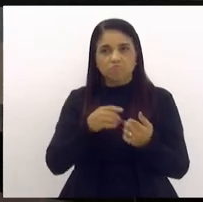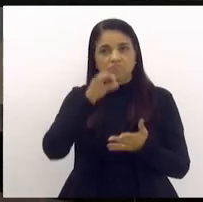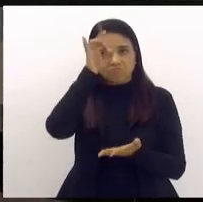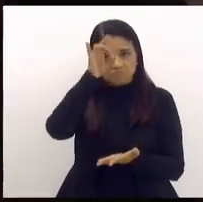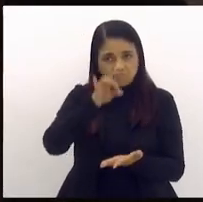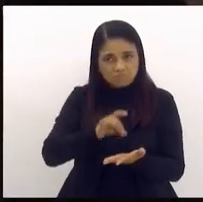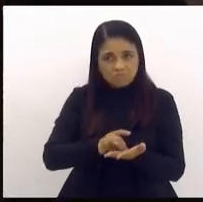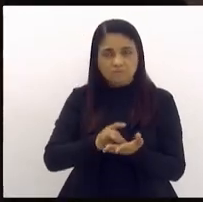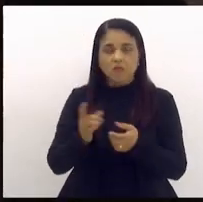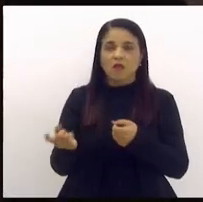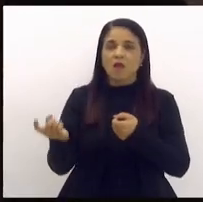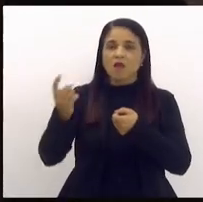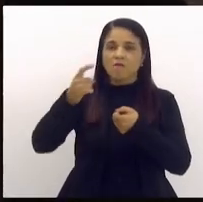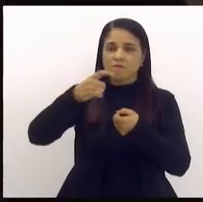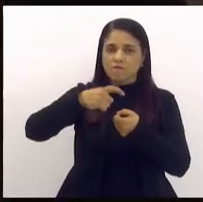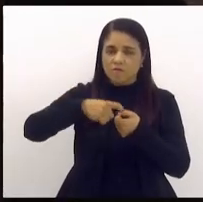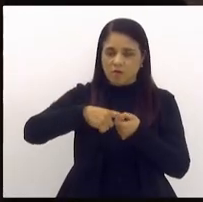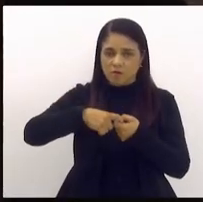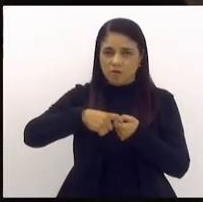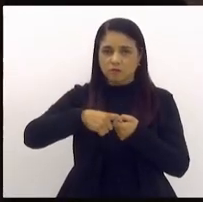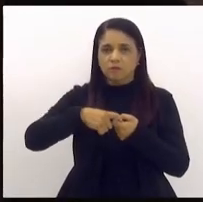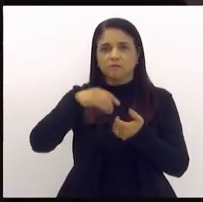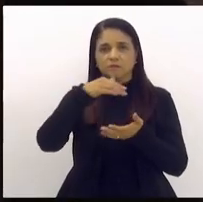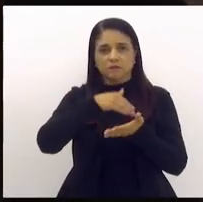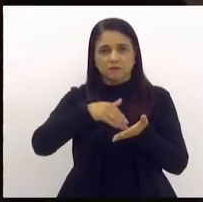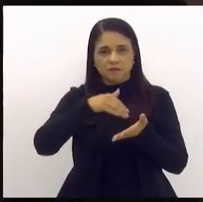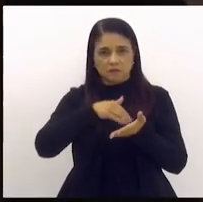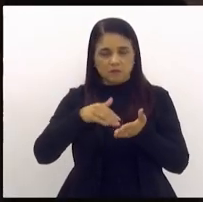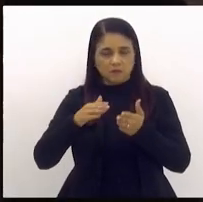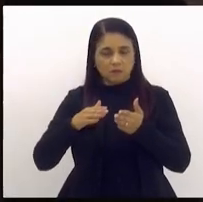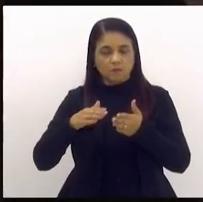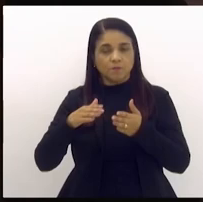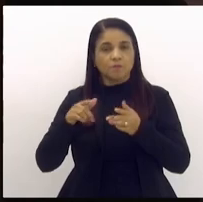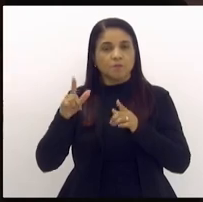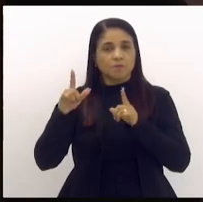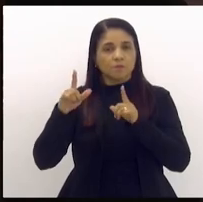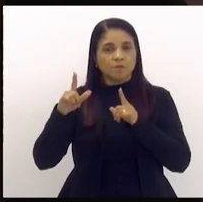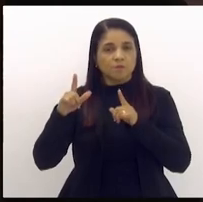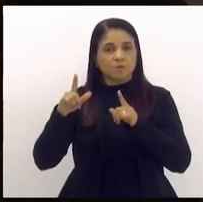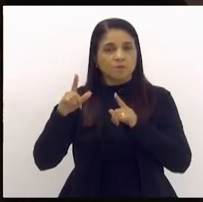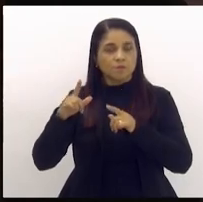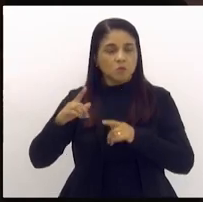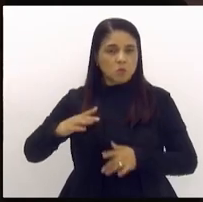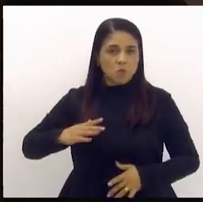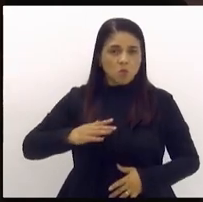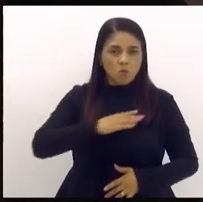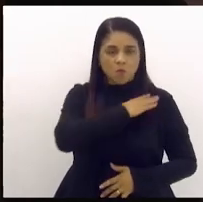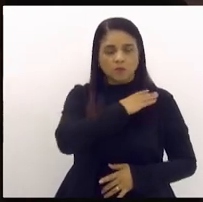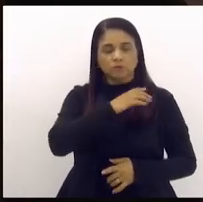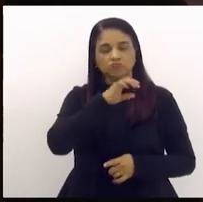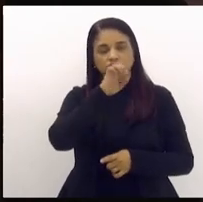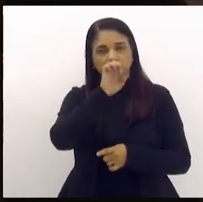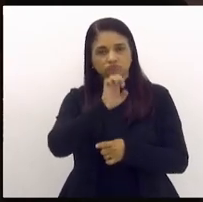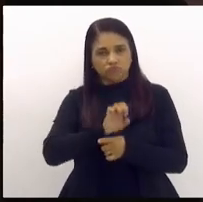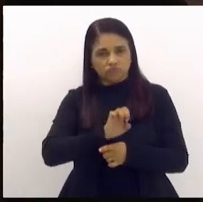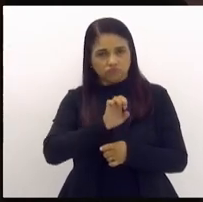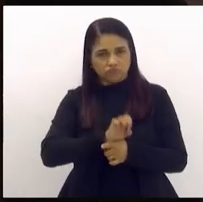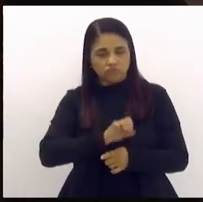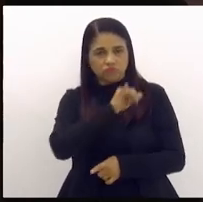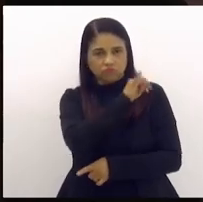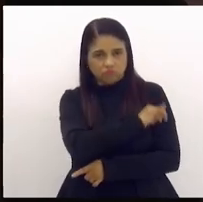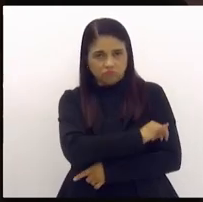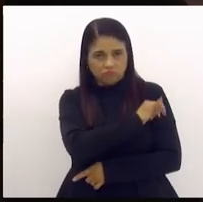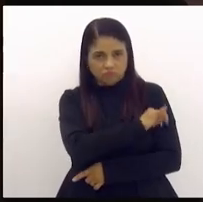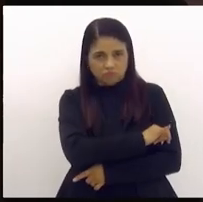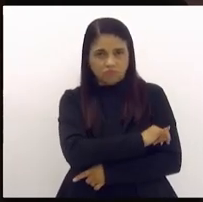seu regresso, secretário, para o alto comando do governo do Estado do Rio de Janeiro, tenho